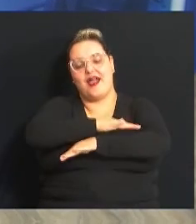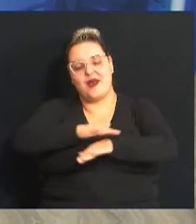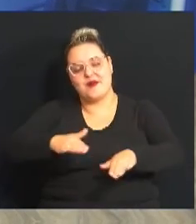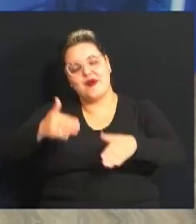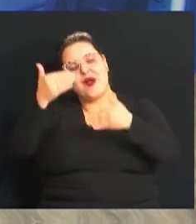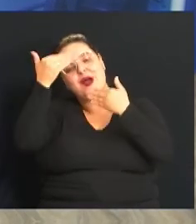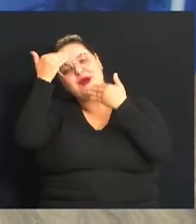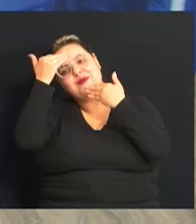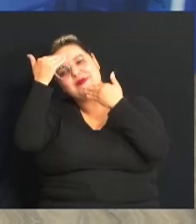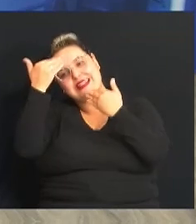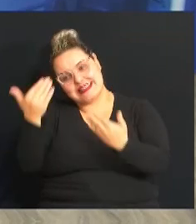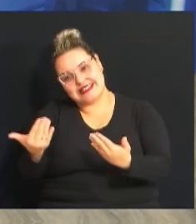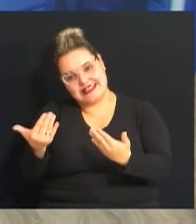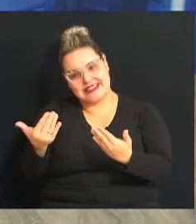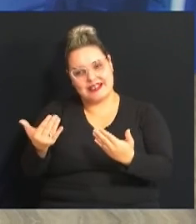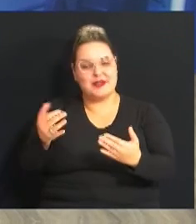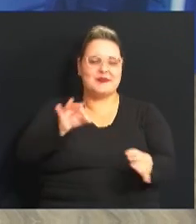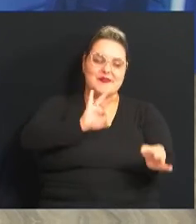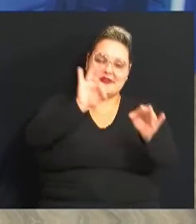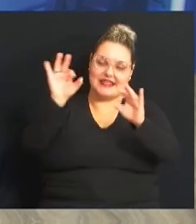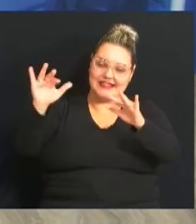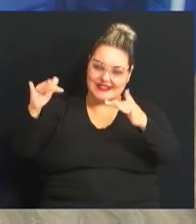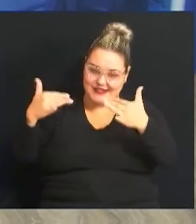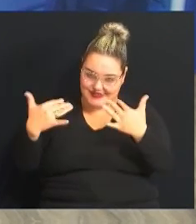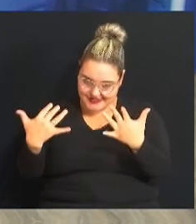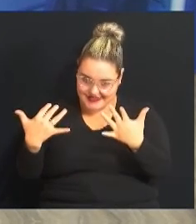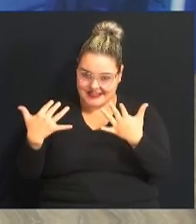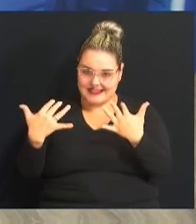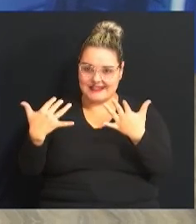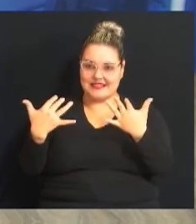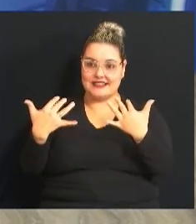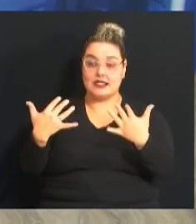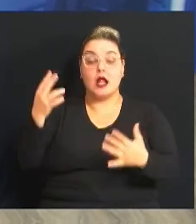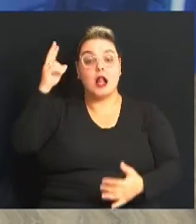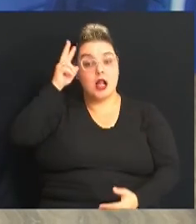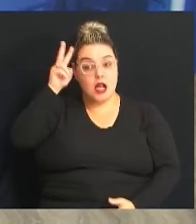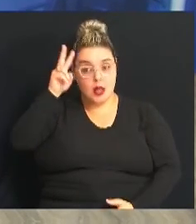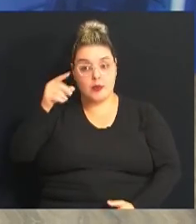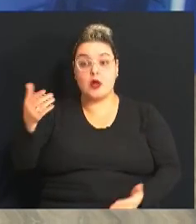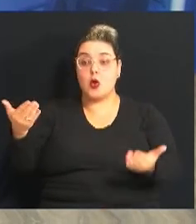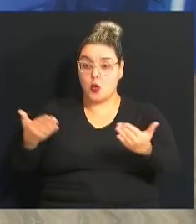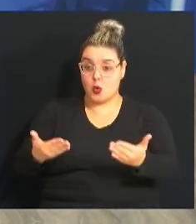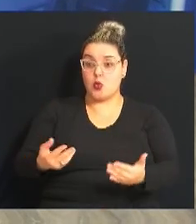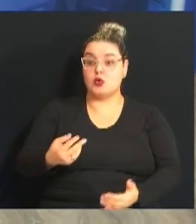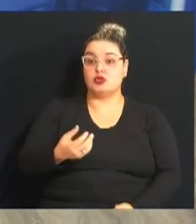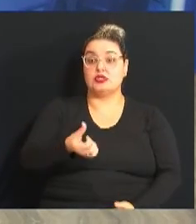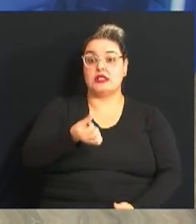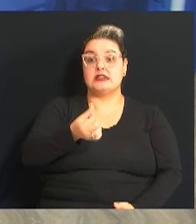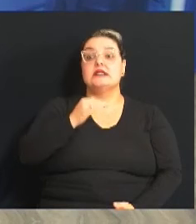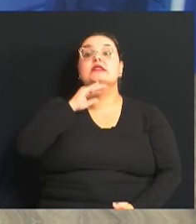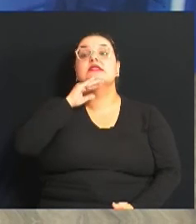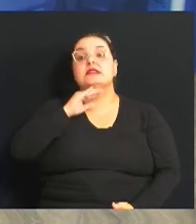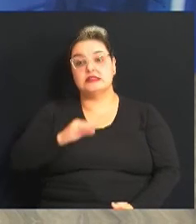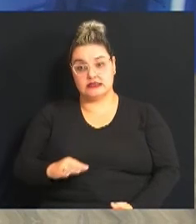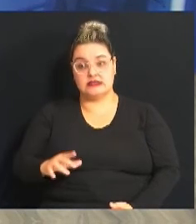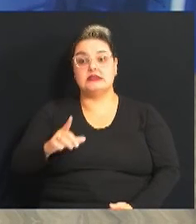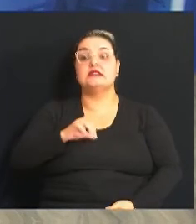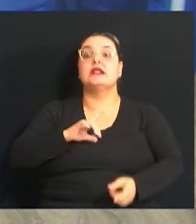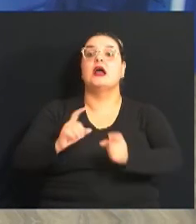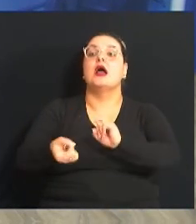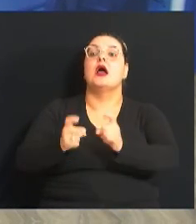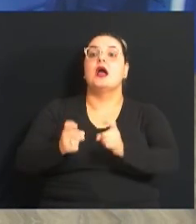Muito obrigado pela sua companhia, pela sua audiência. Lembrando que hoje, a partir das 6 horas da tarde, tem a